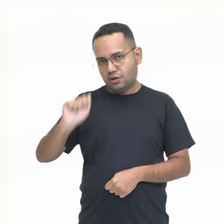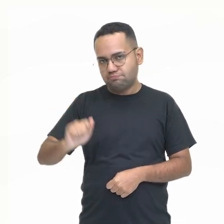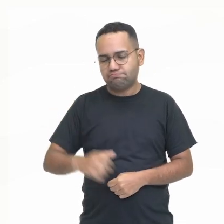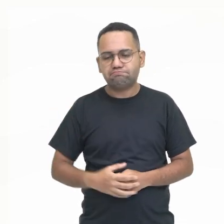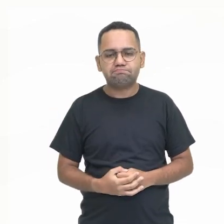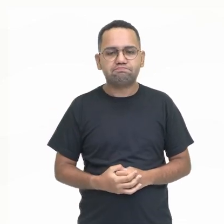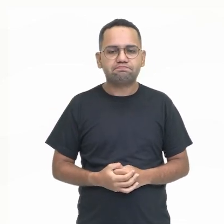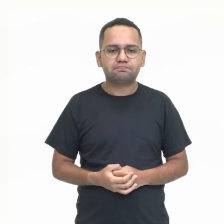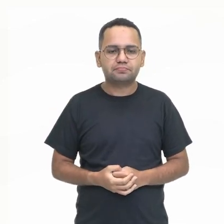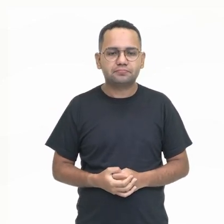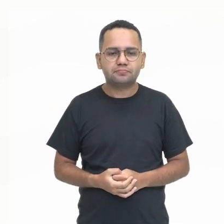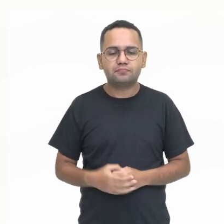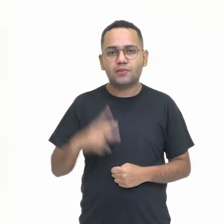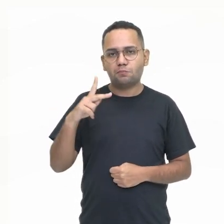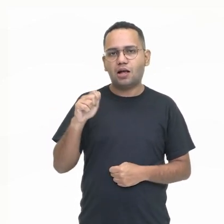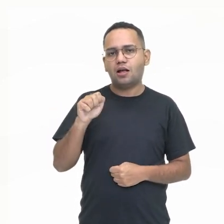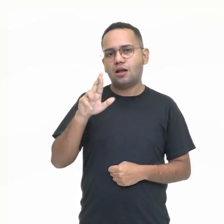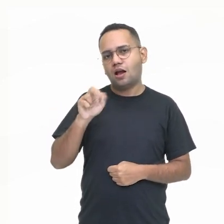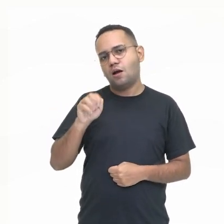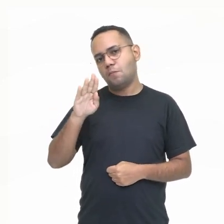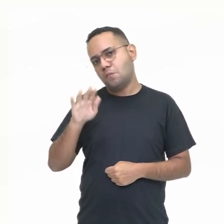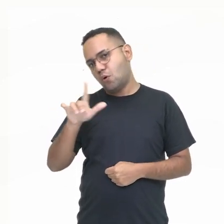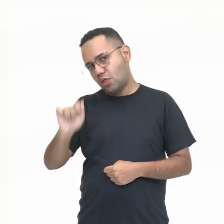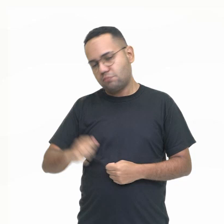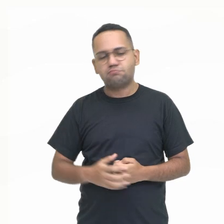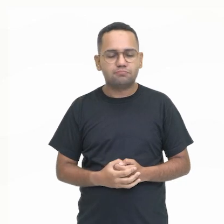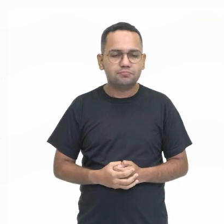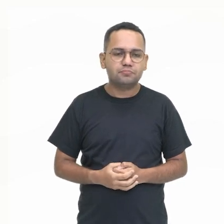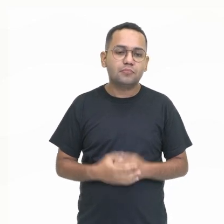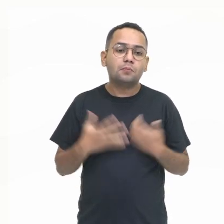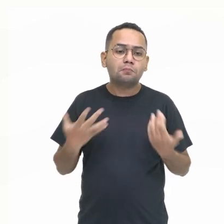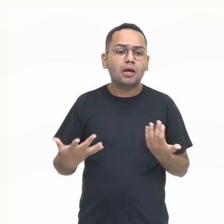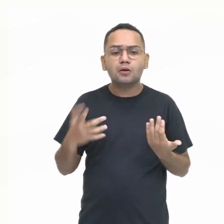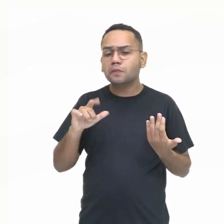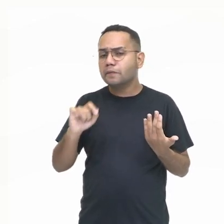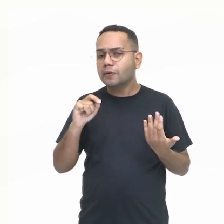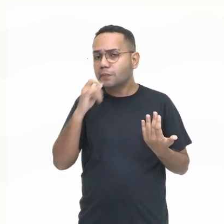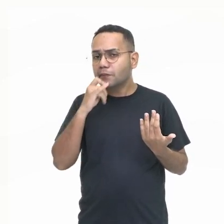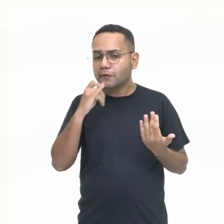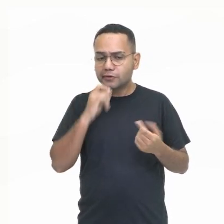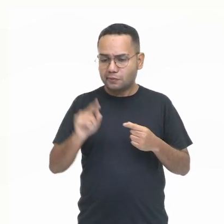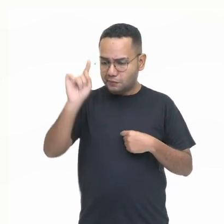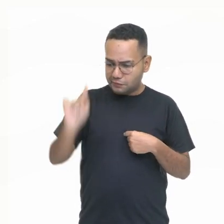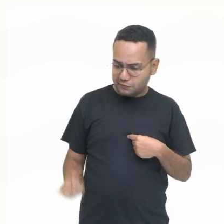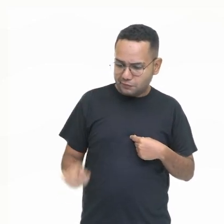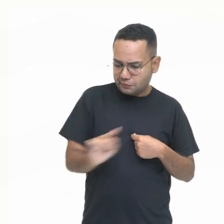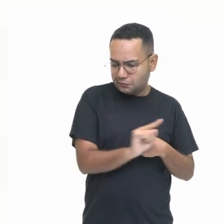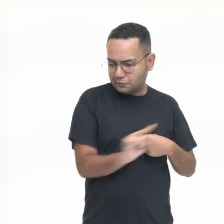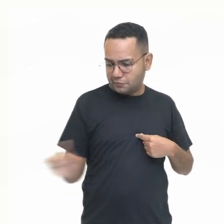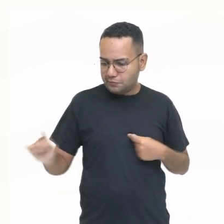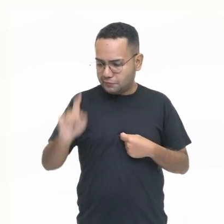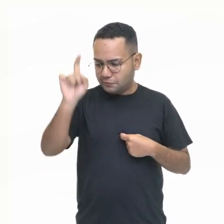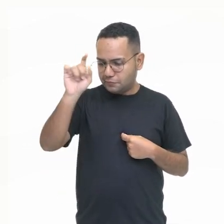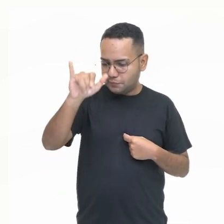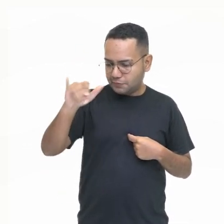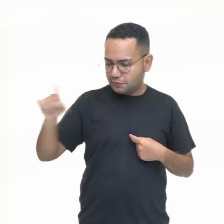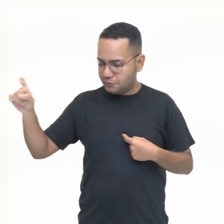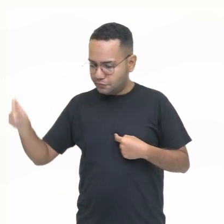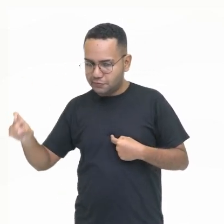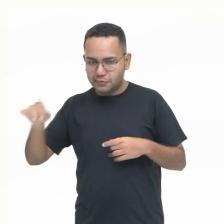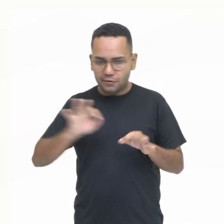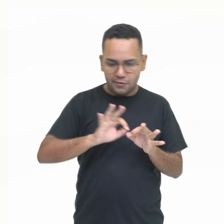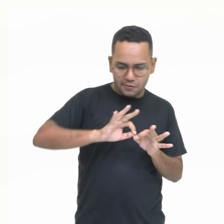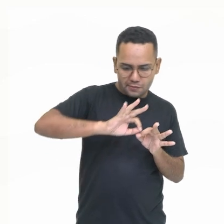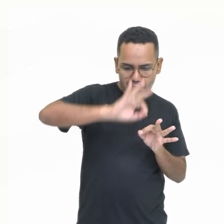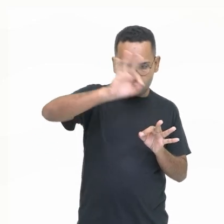só, essa função ela é crescente para um determinado intervalo do domínio e ela é decrescente para outro determinado intervalo. Tem que